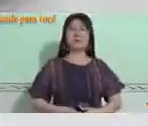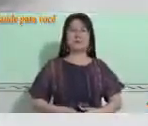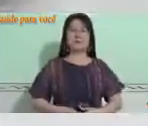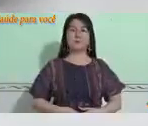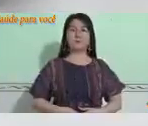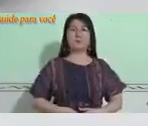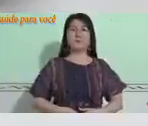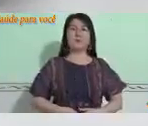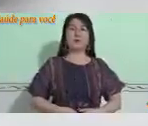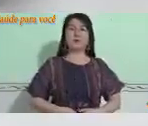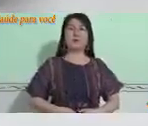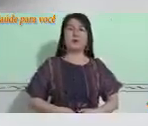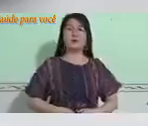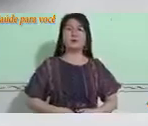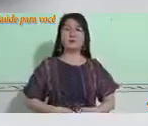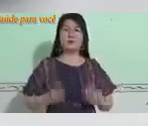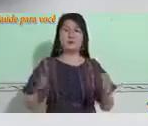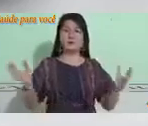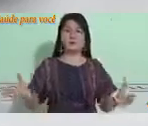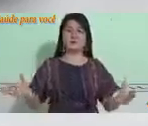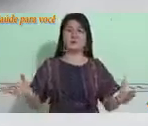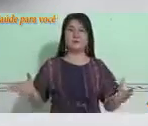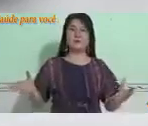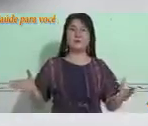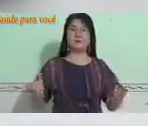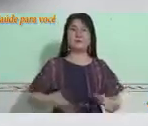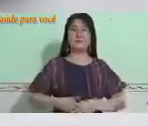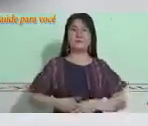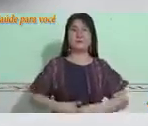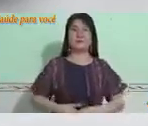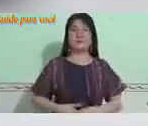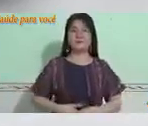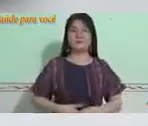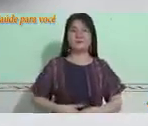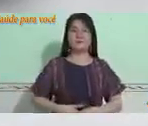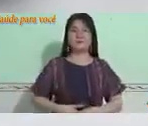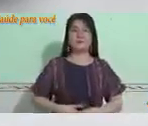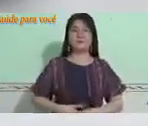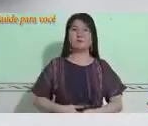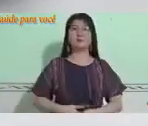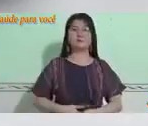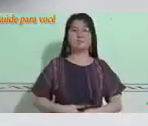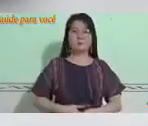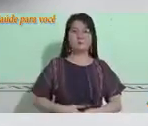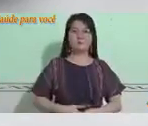FCANDOINTERNADOPOR um dia, uma vez que era o surgimento de complicações.